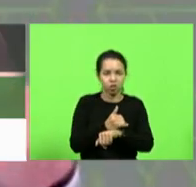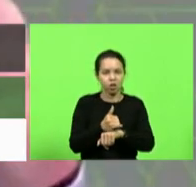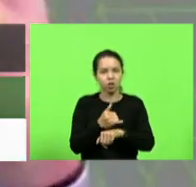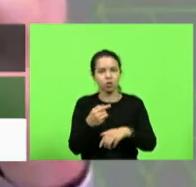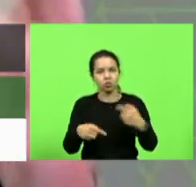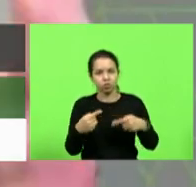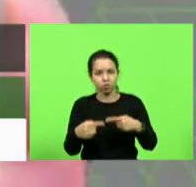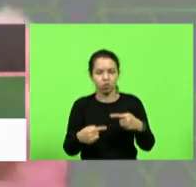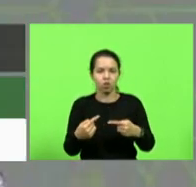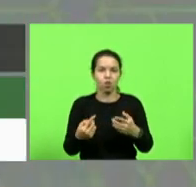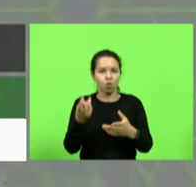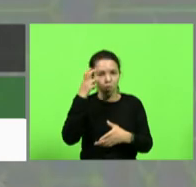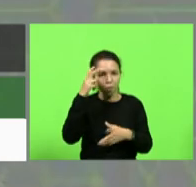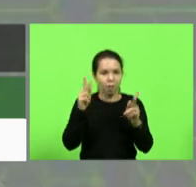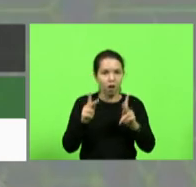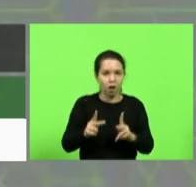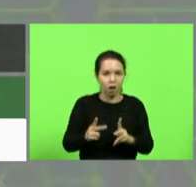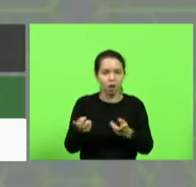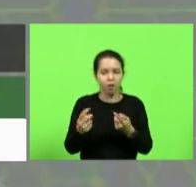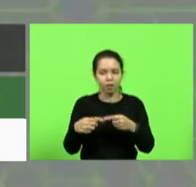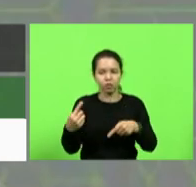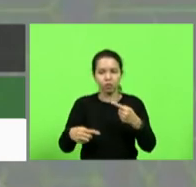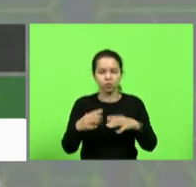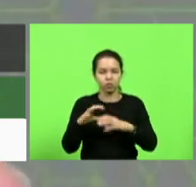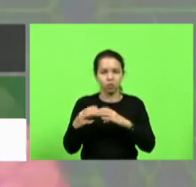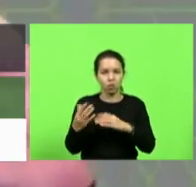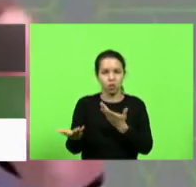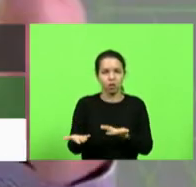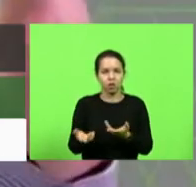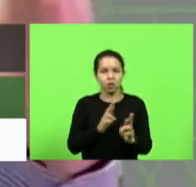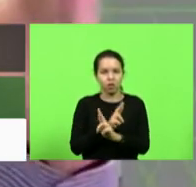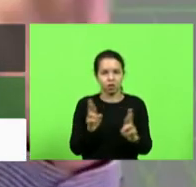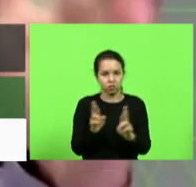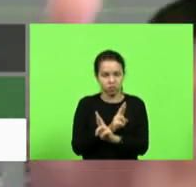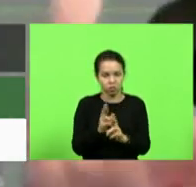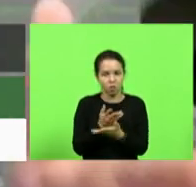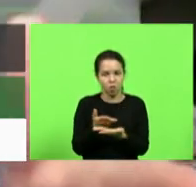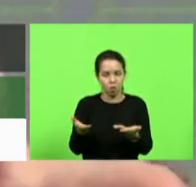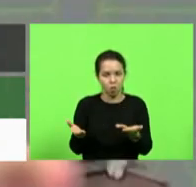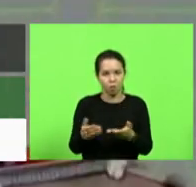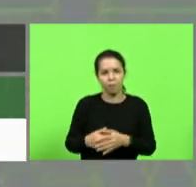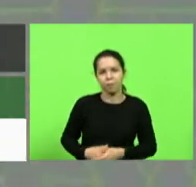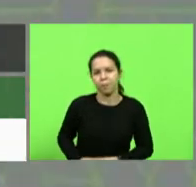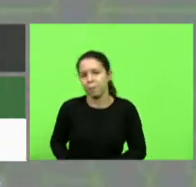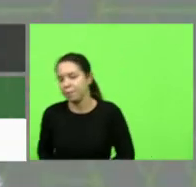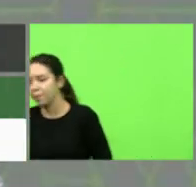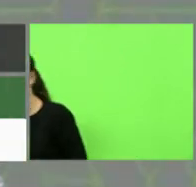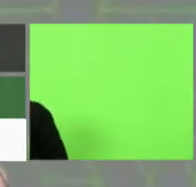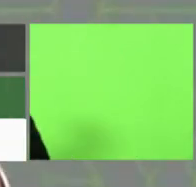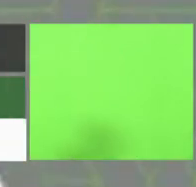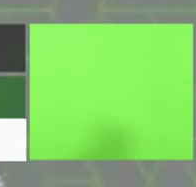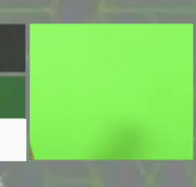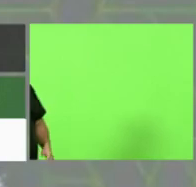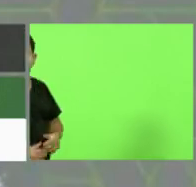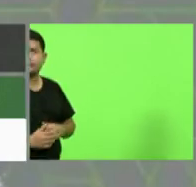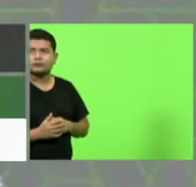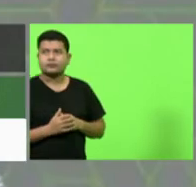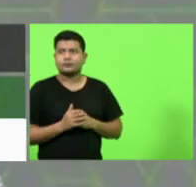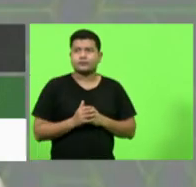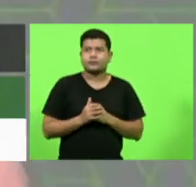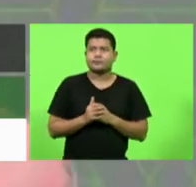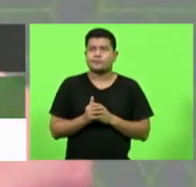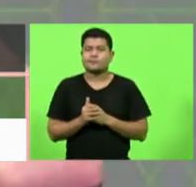projetos de mediação de conflitos e justiça restaurativa, projetos de prevenção ao bullying, ao